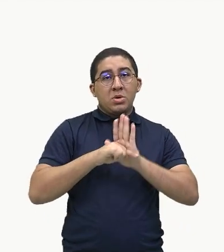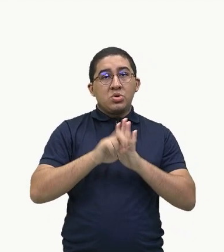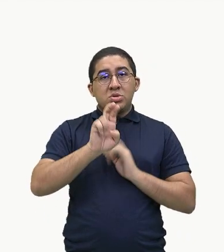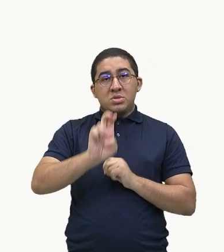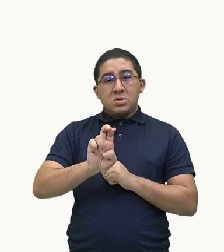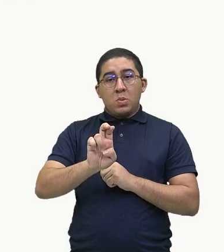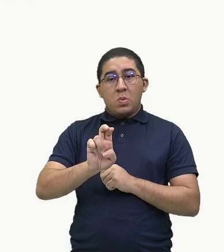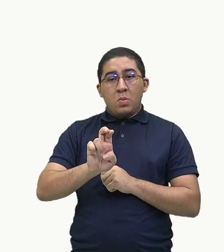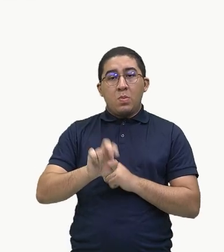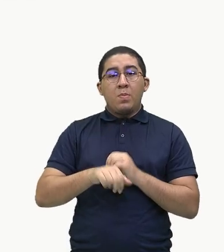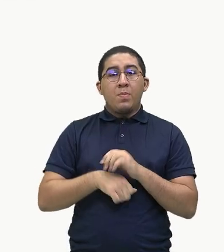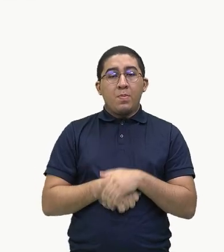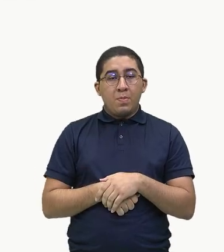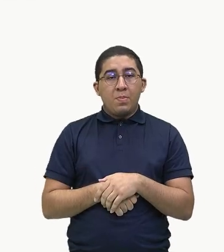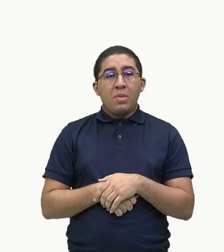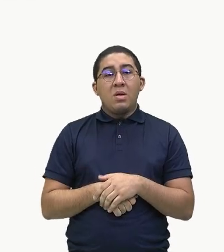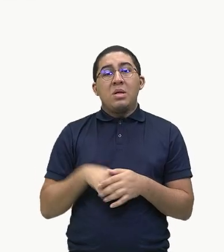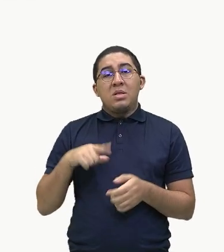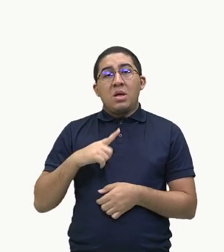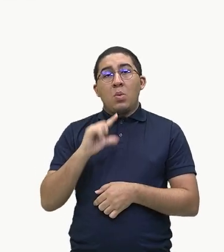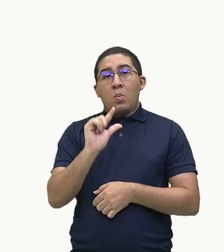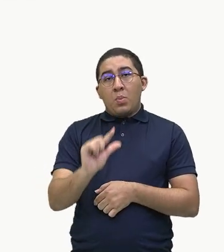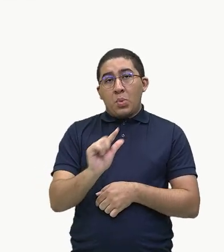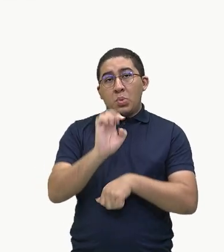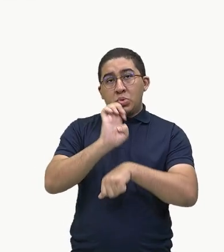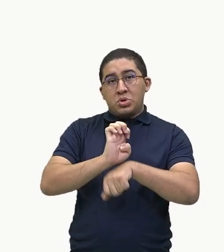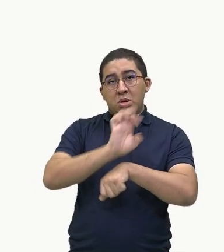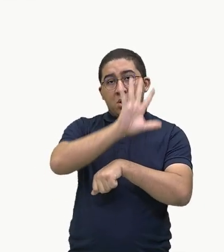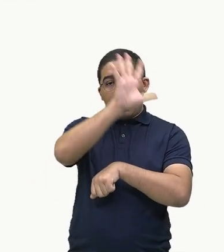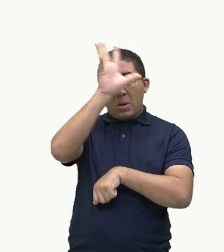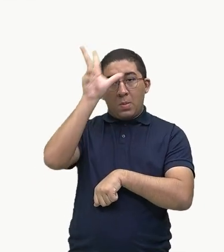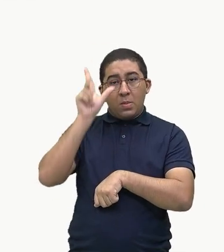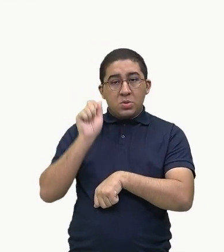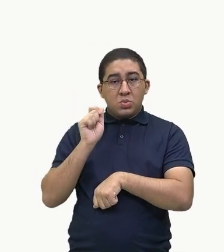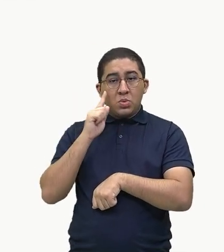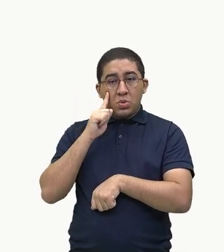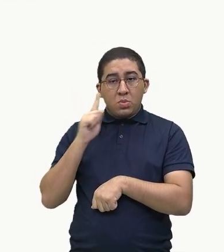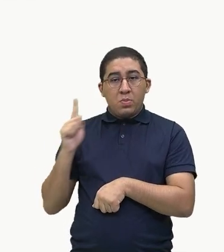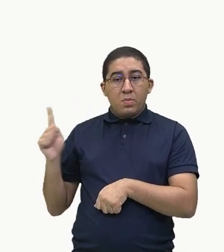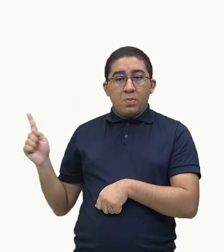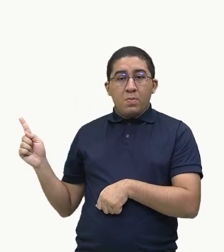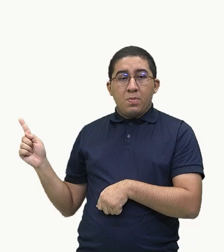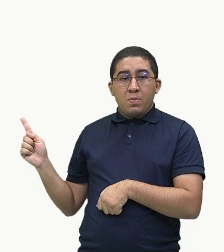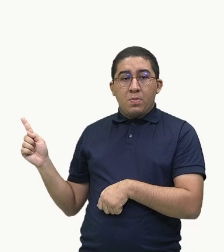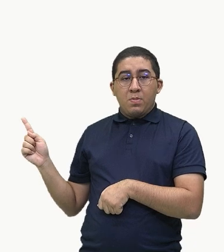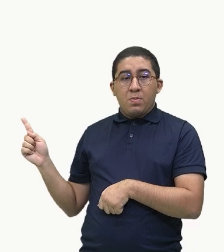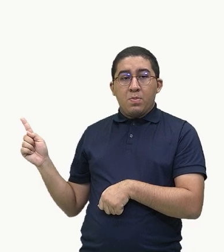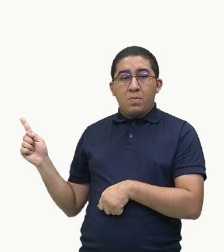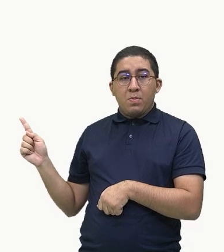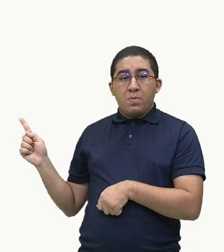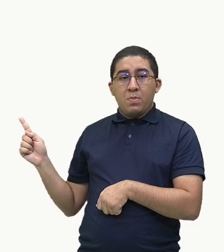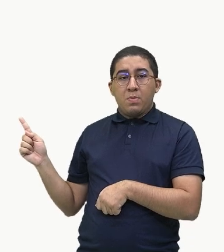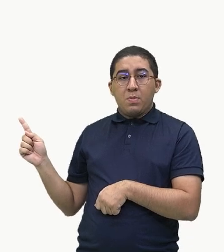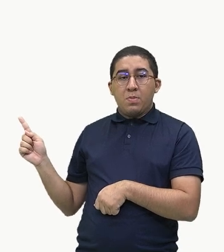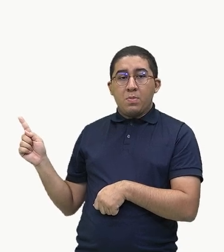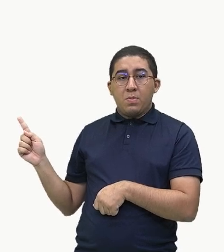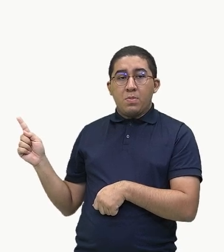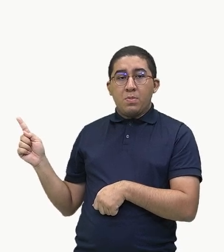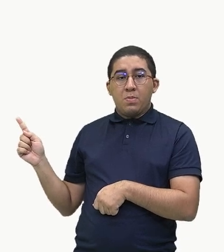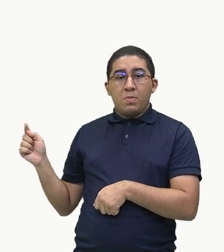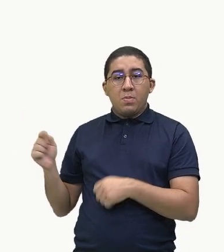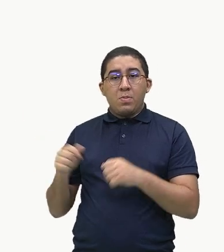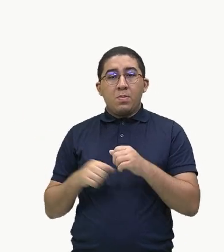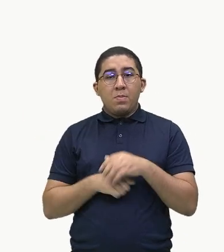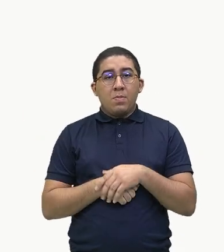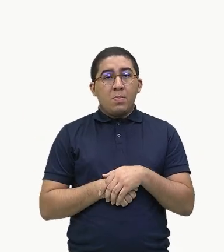uma parte do Amazonas, né? A gente vai verificar essa partezinha que eu marquei com X, que compreende